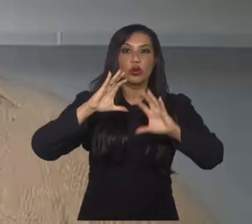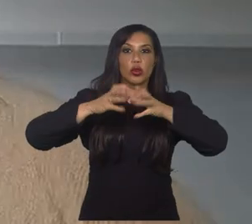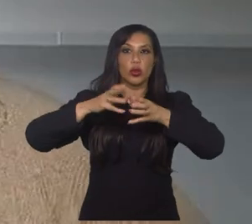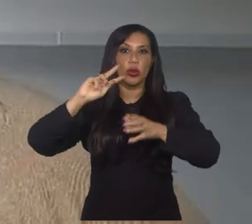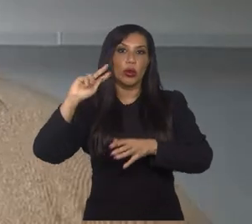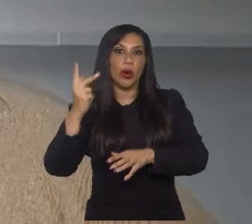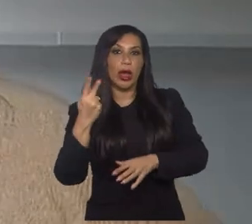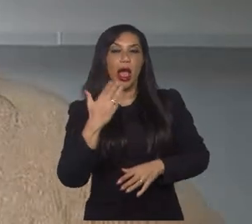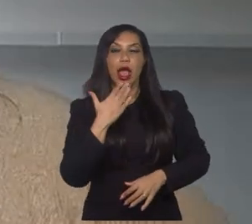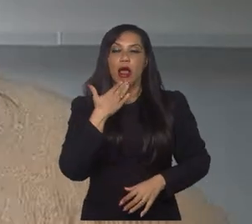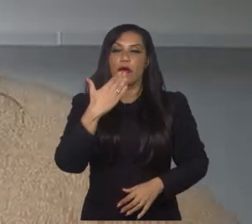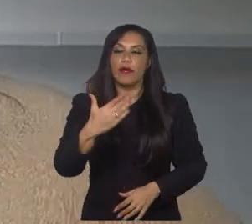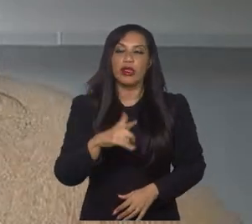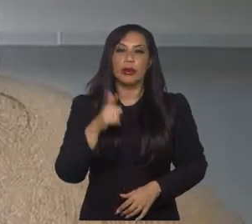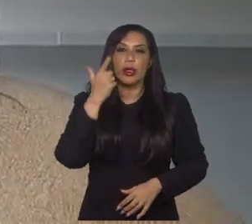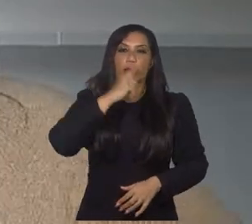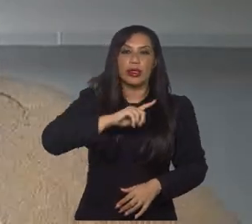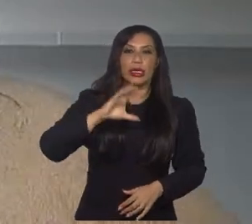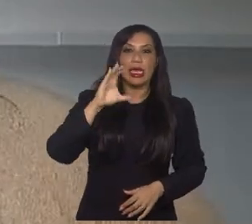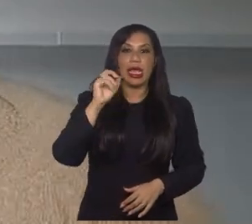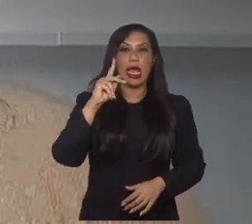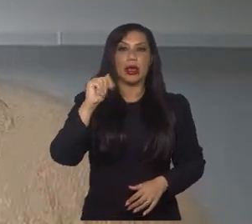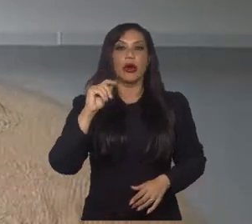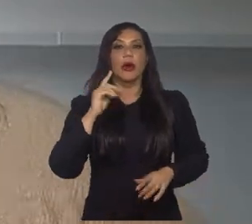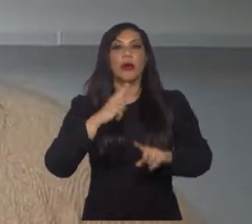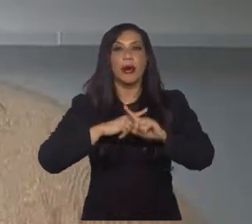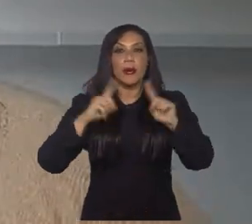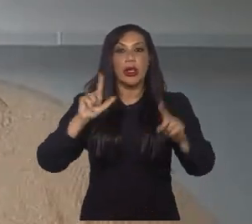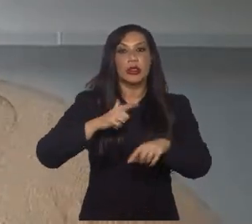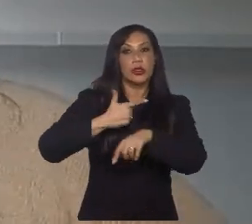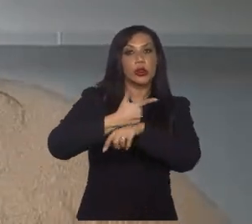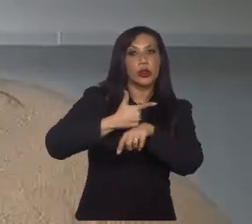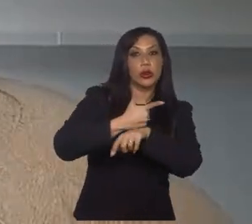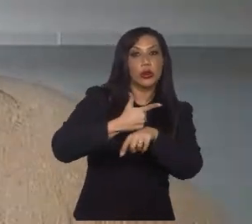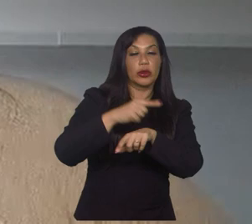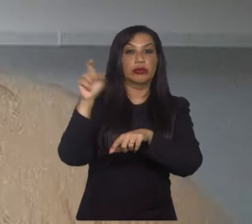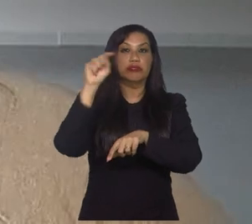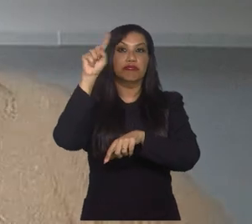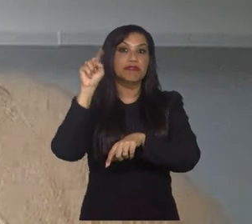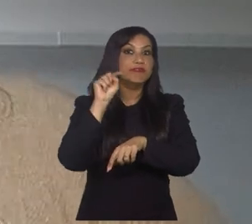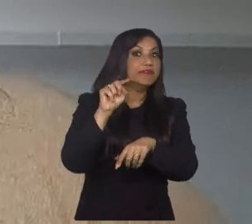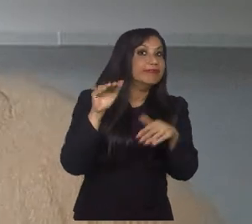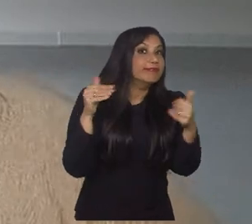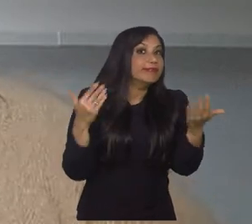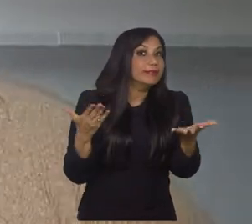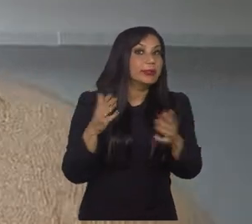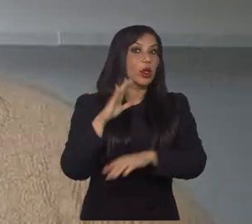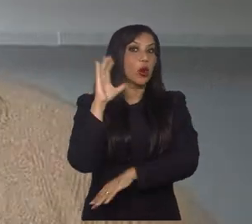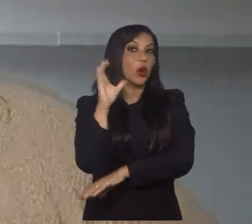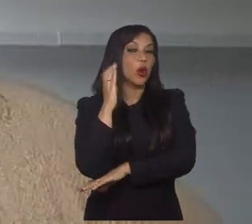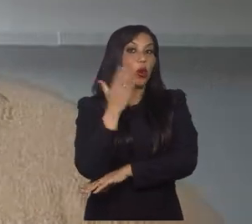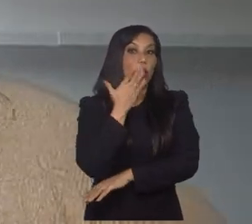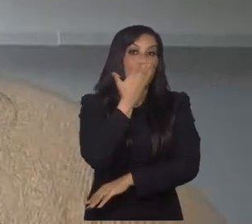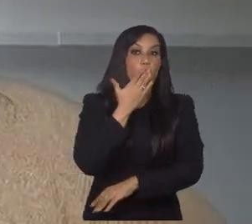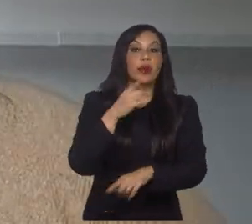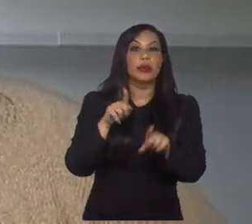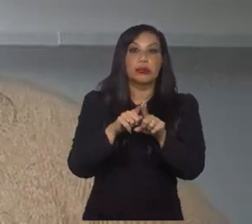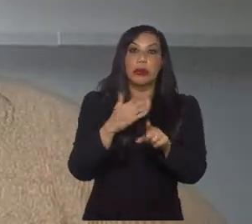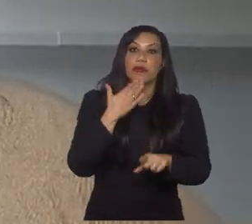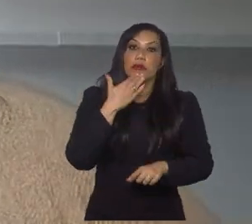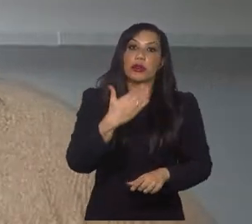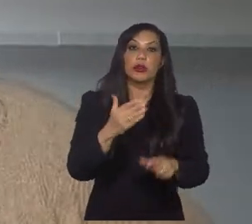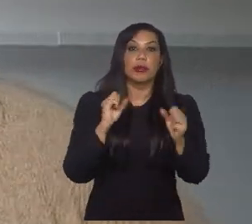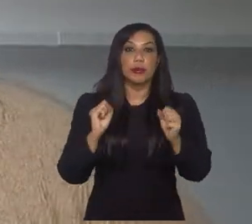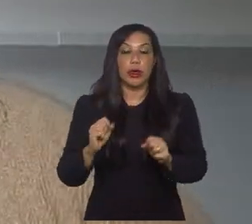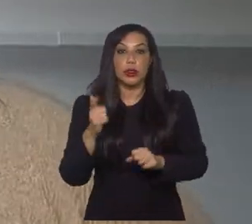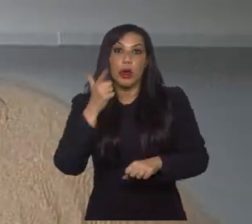É uma das favoritas para conquistar essa Copa, mas temos uma segunda colocação aberta. Eu acho que... Colômbia sai um pouco favorito para conquistar